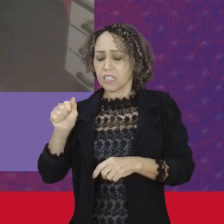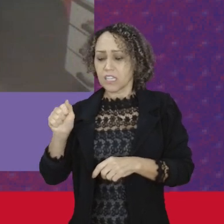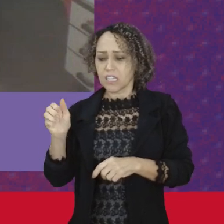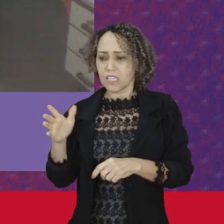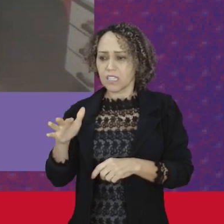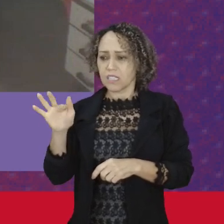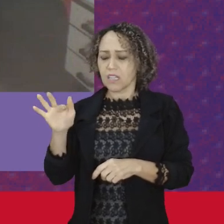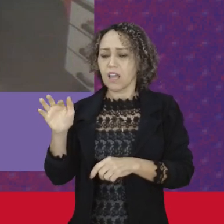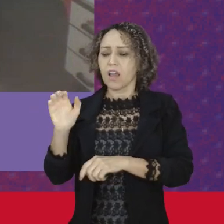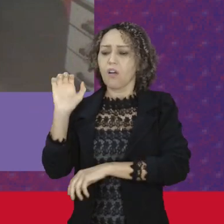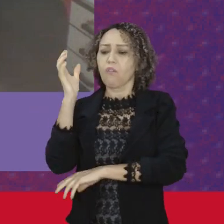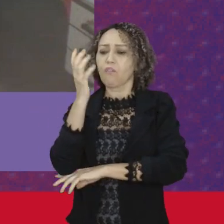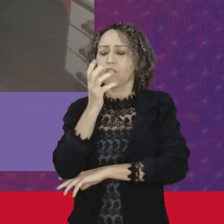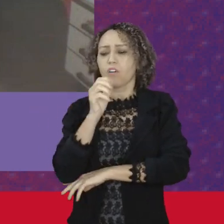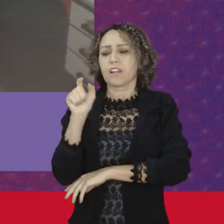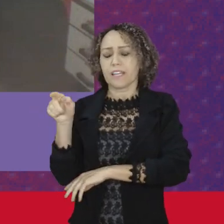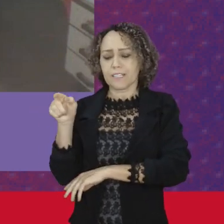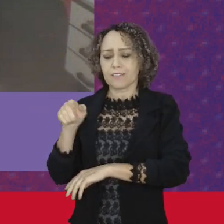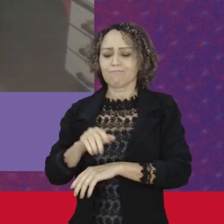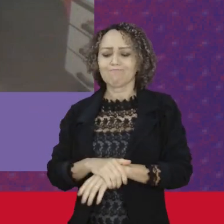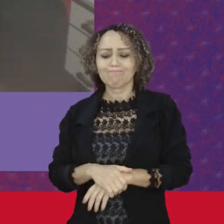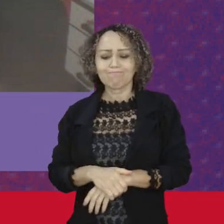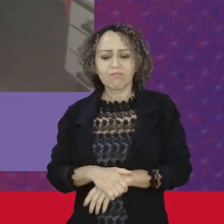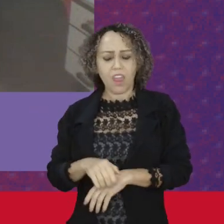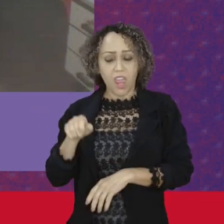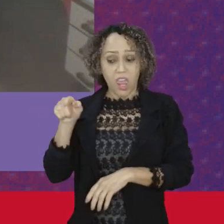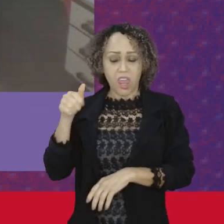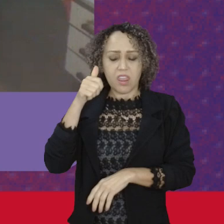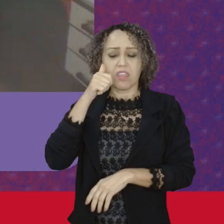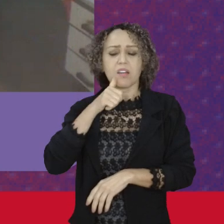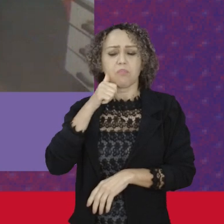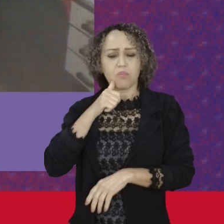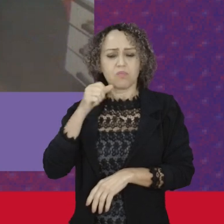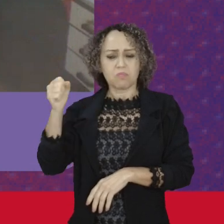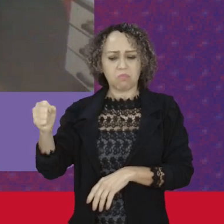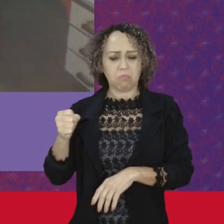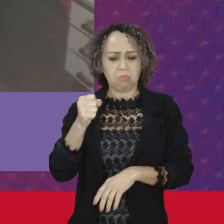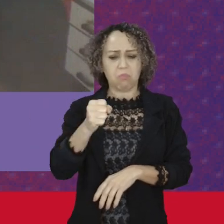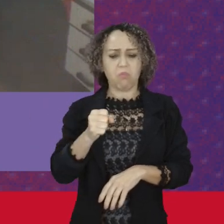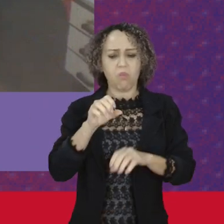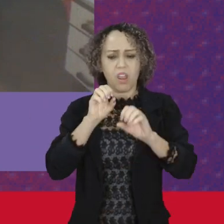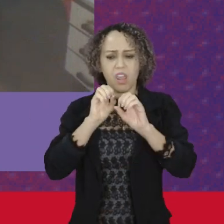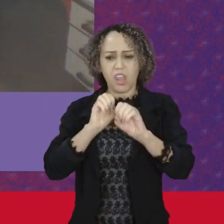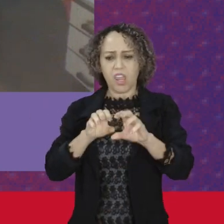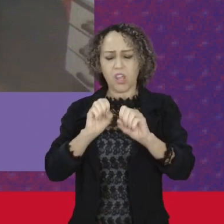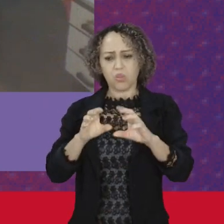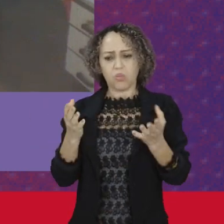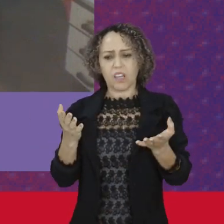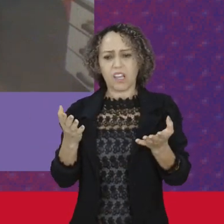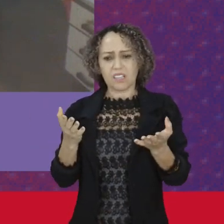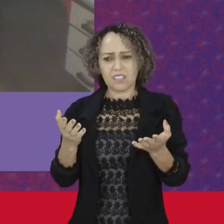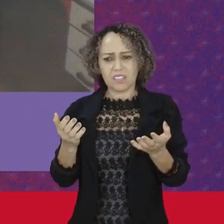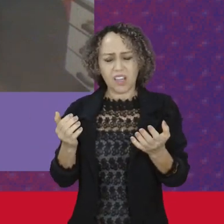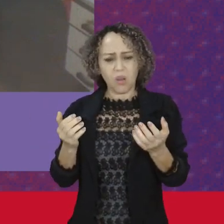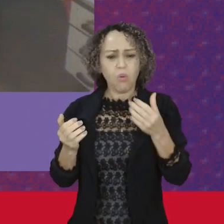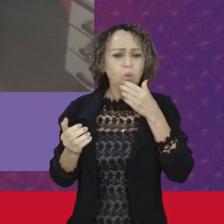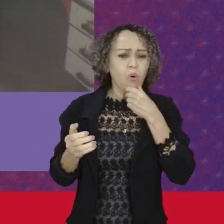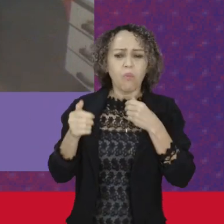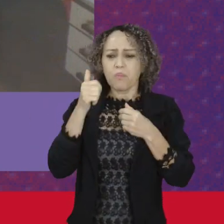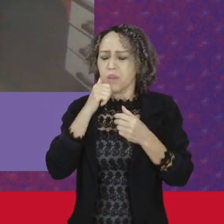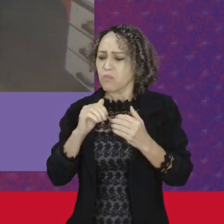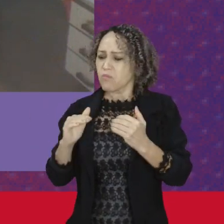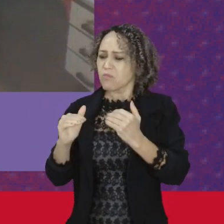que ela traz a educação não sexista, né? Ela coloca isso em discussão. E ela vai ser muito perseguida,